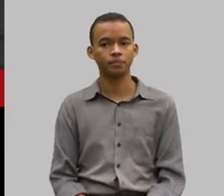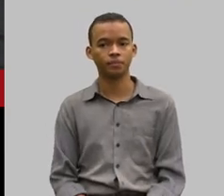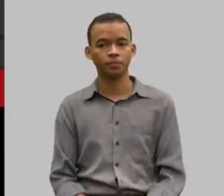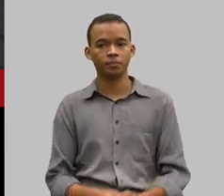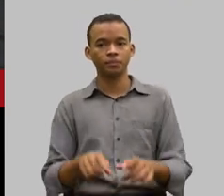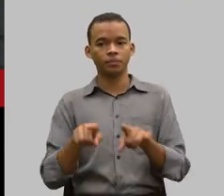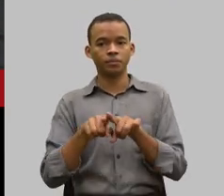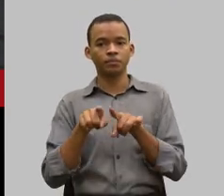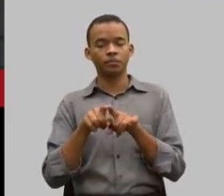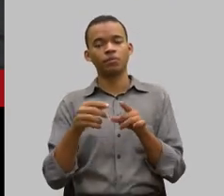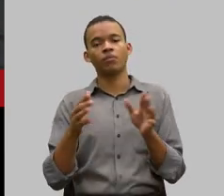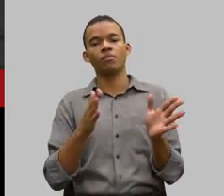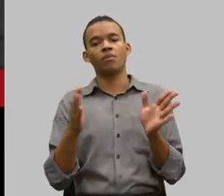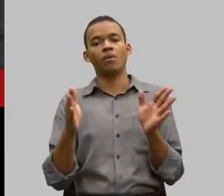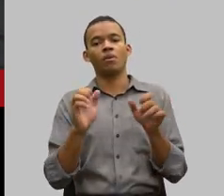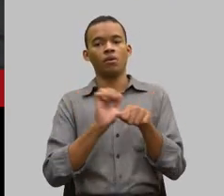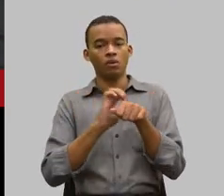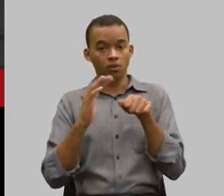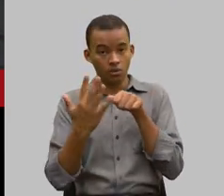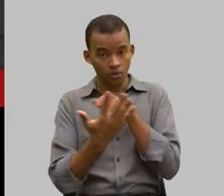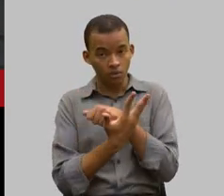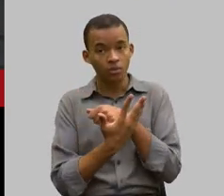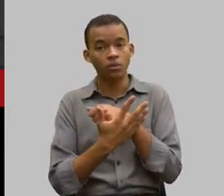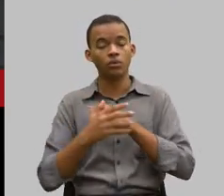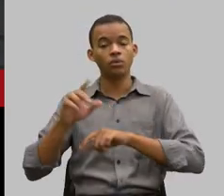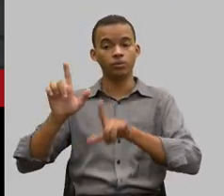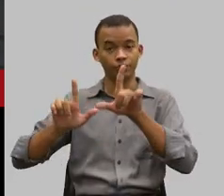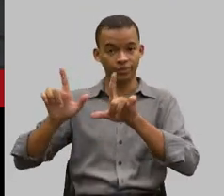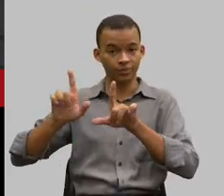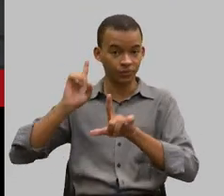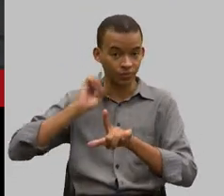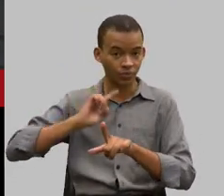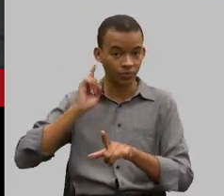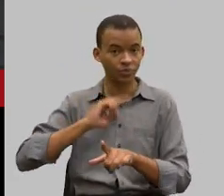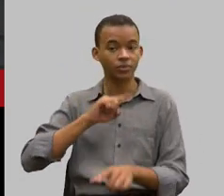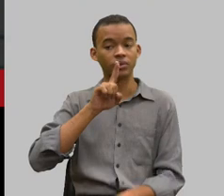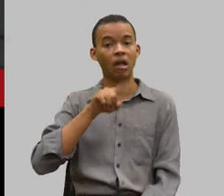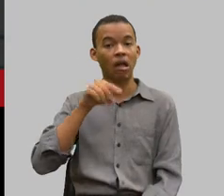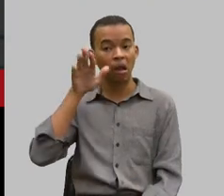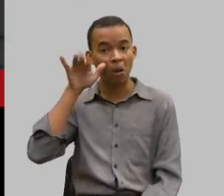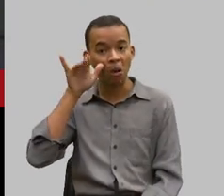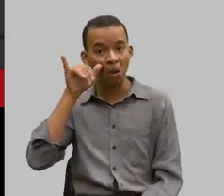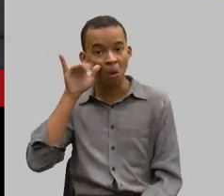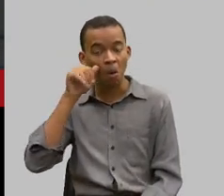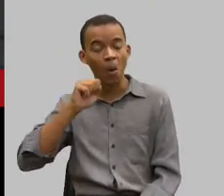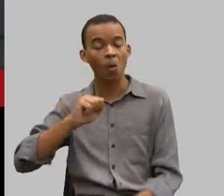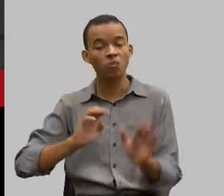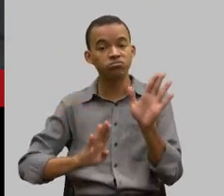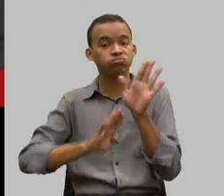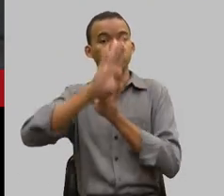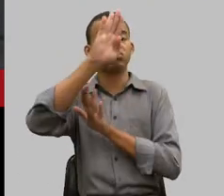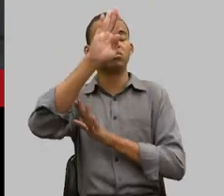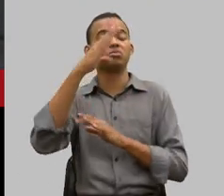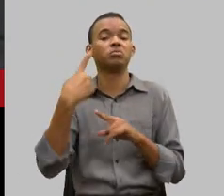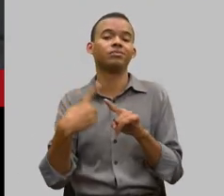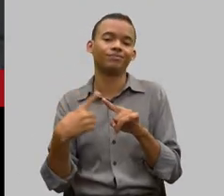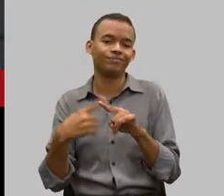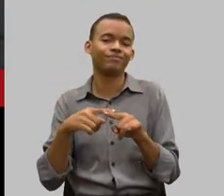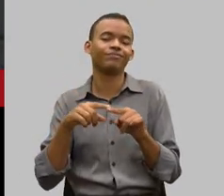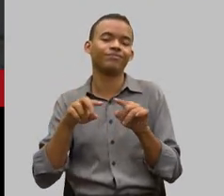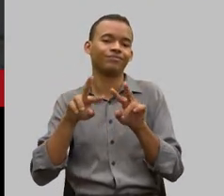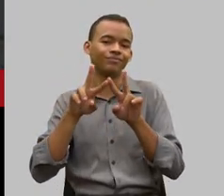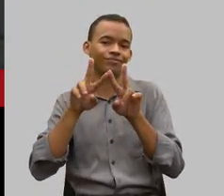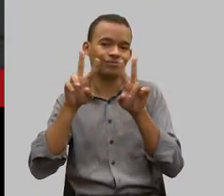bastante a audiência nos números da Rede Minas foi relacionado ao se liga na educação também então vai